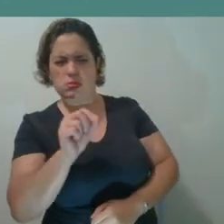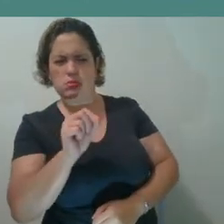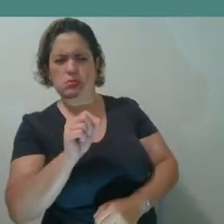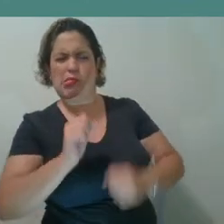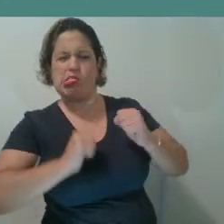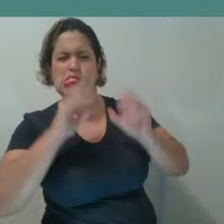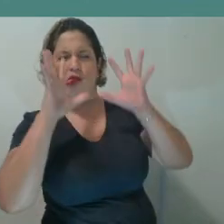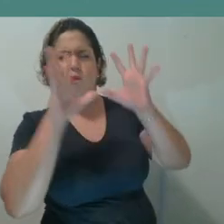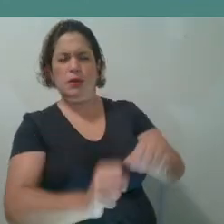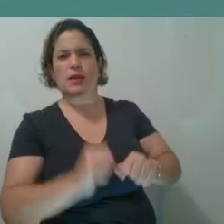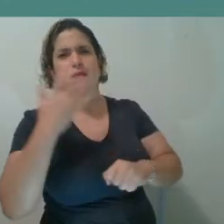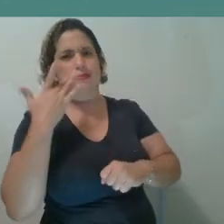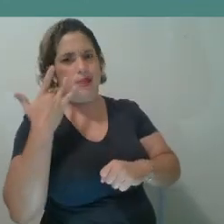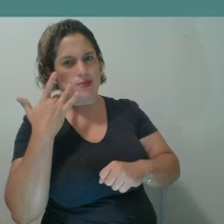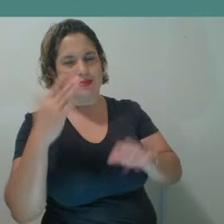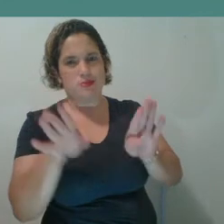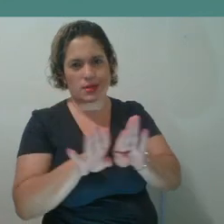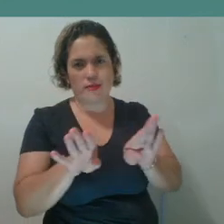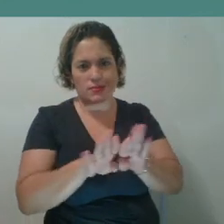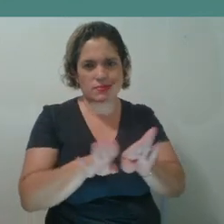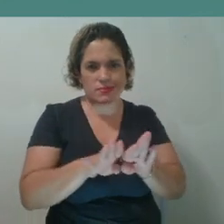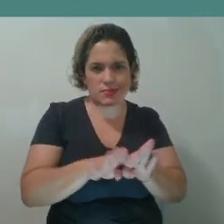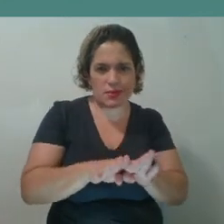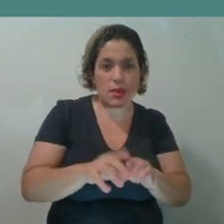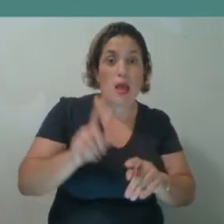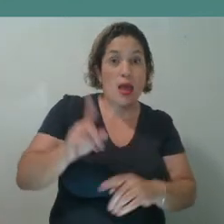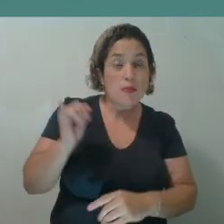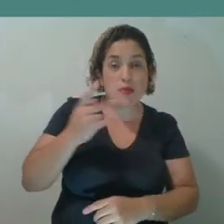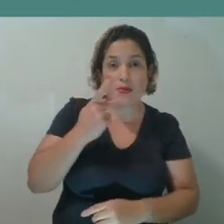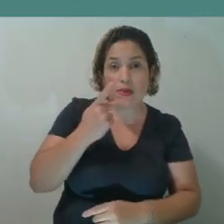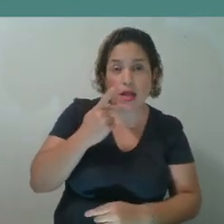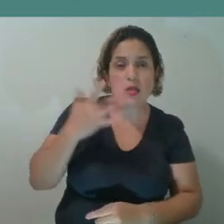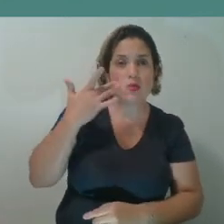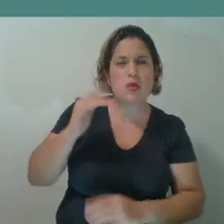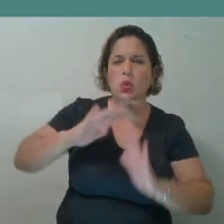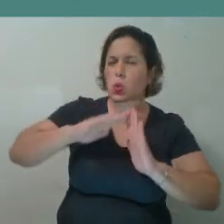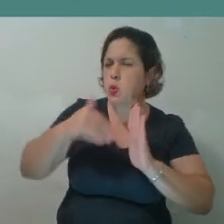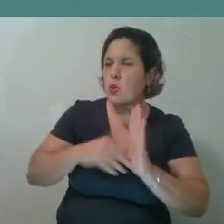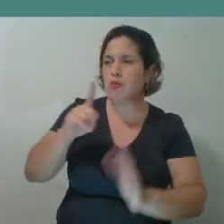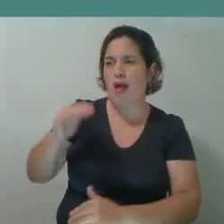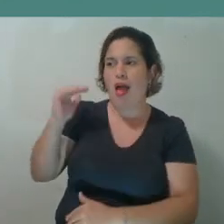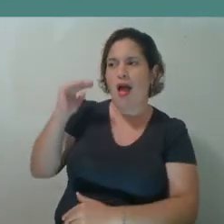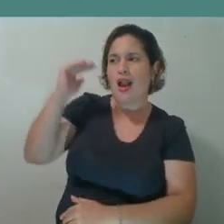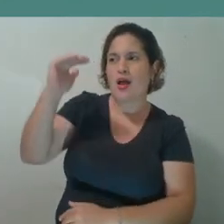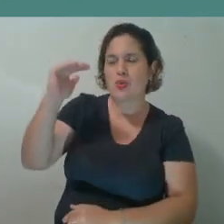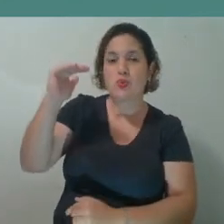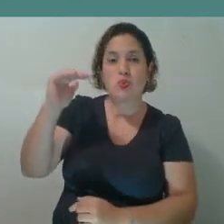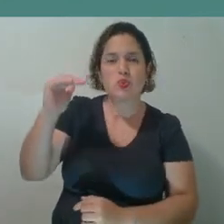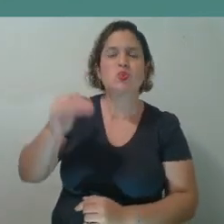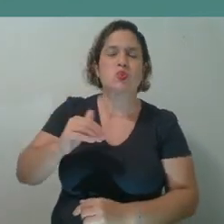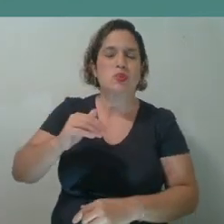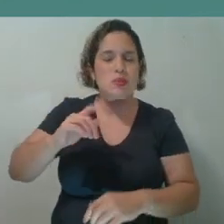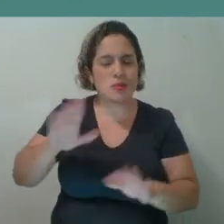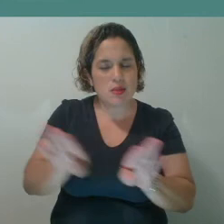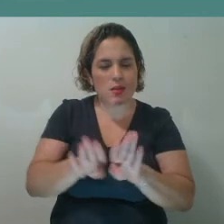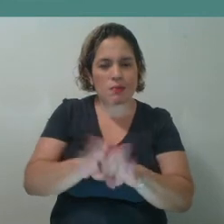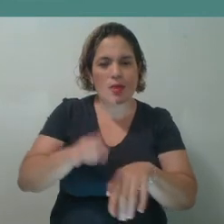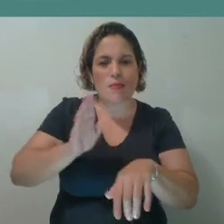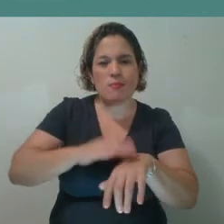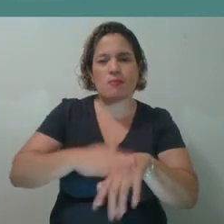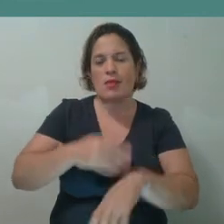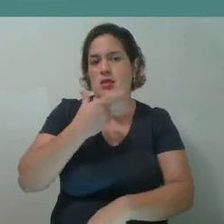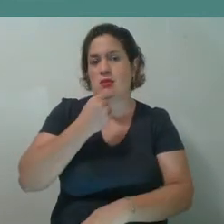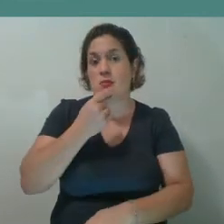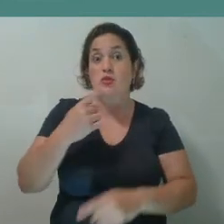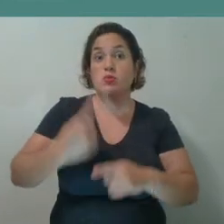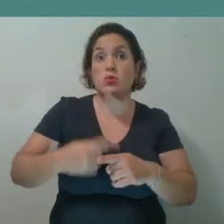né? E vale também ressaltar que todos os gatos examinados eram adultos e com uma maior prevalência de machos, o que é consistente com a